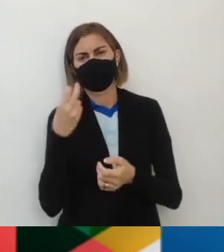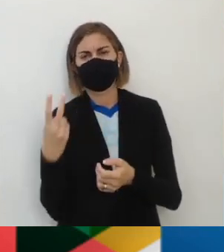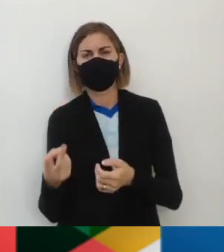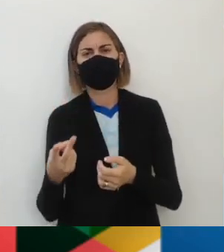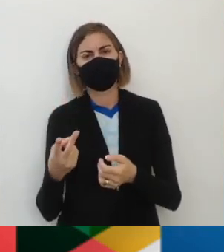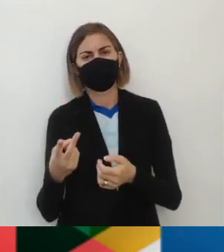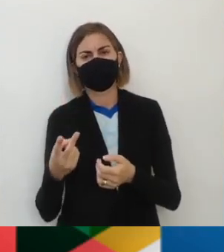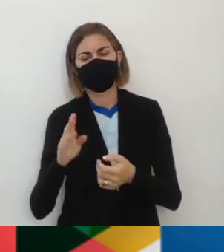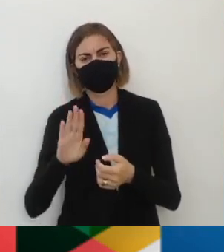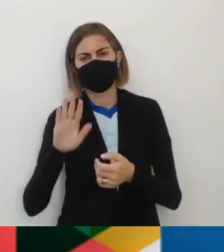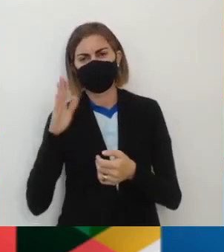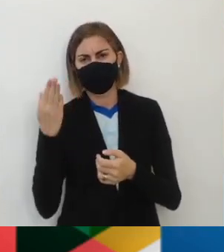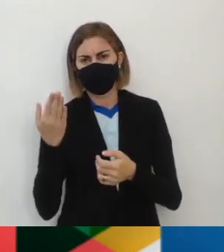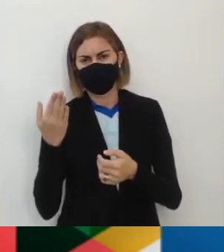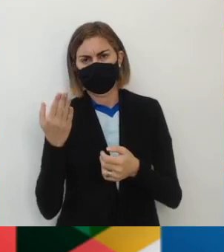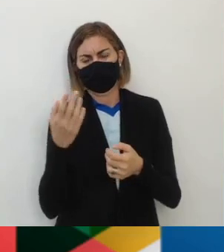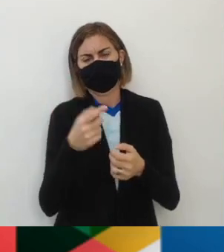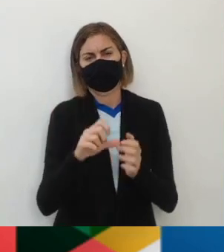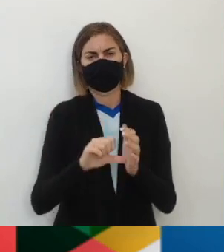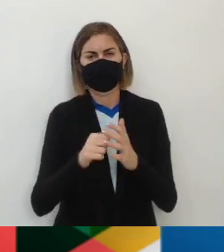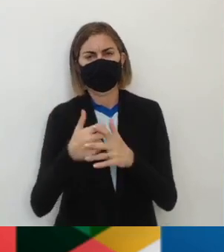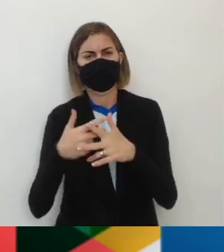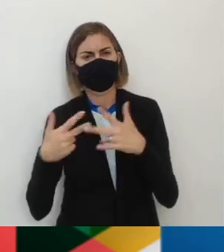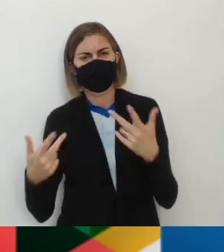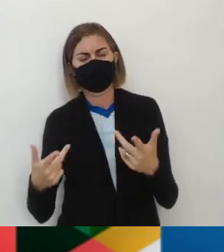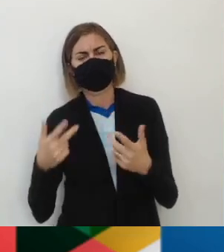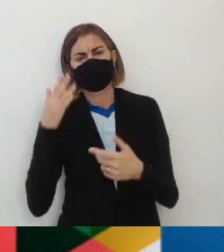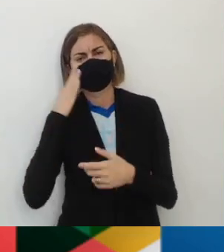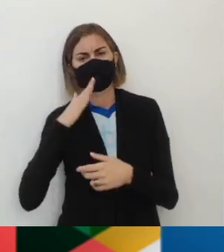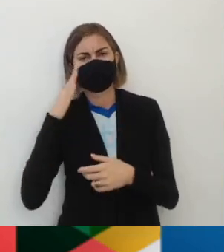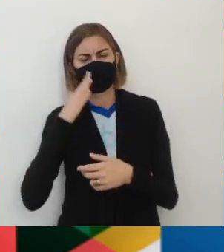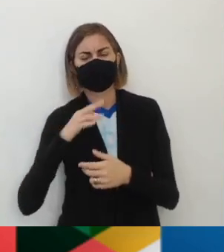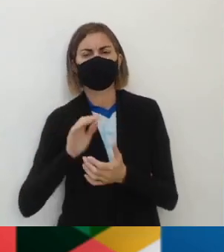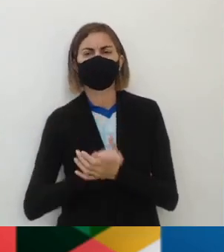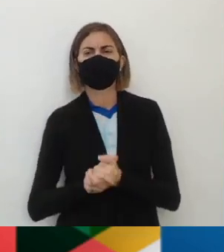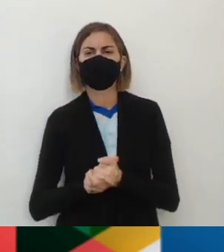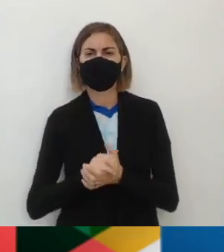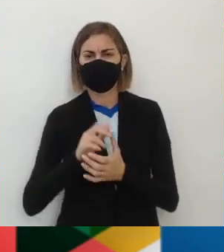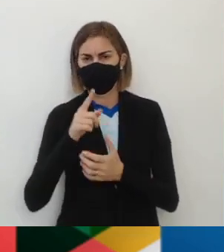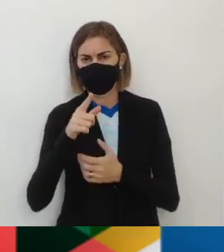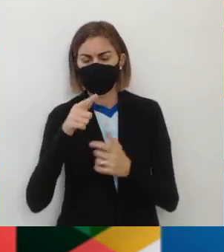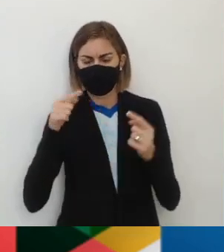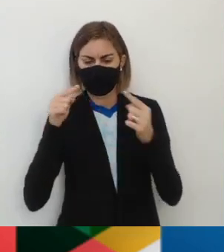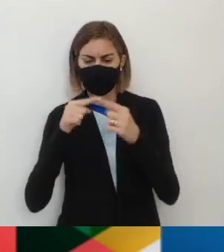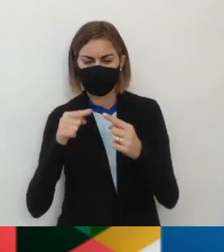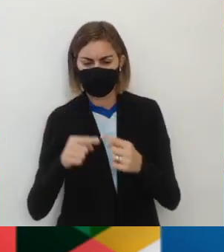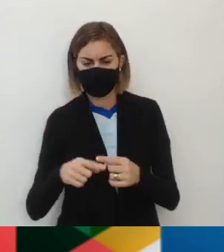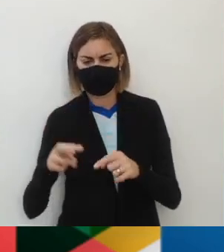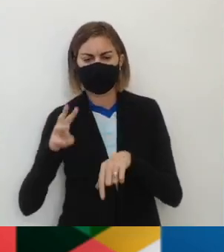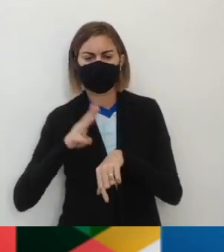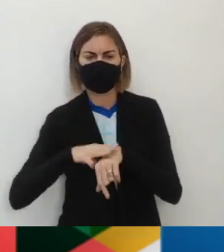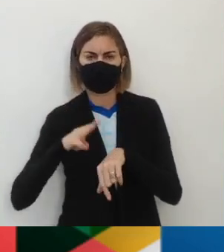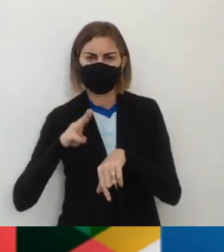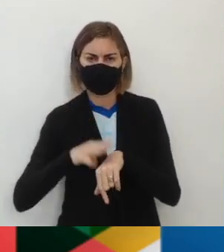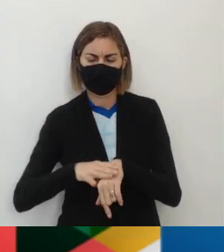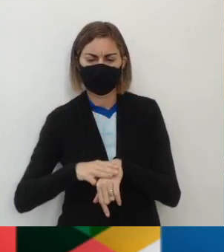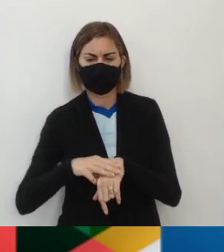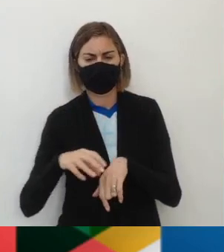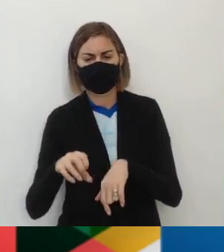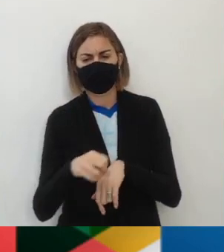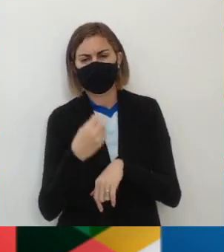elas são falsas. Então, a primeira coisa que a gente deve entender é que na ligação metálica, ou seja,